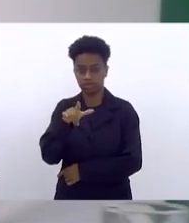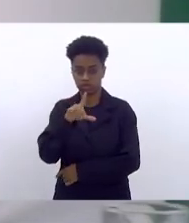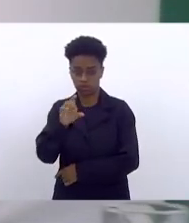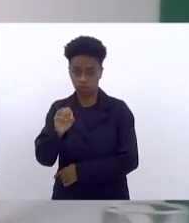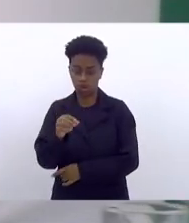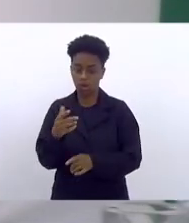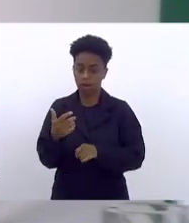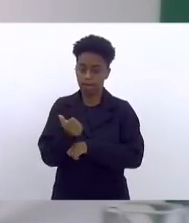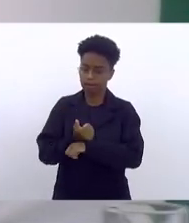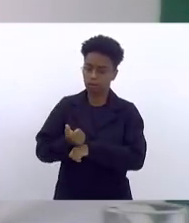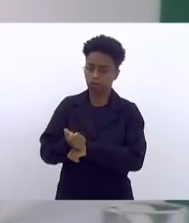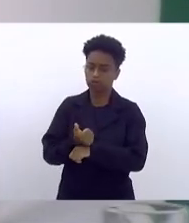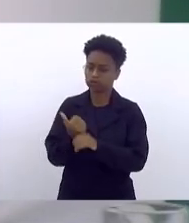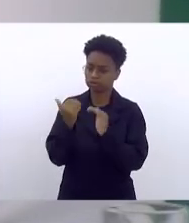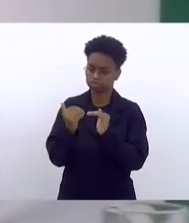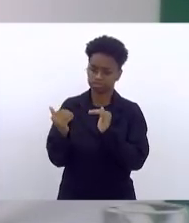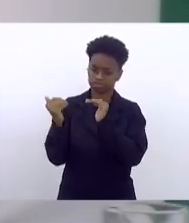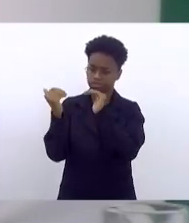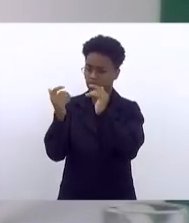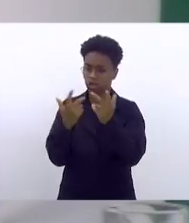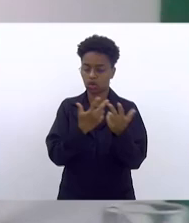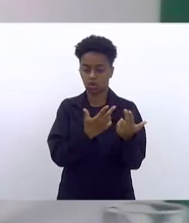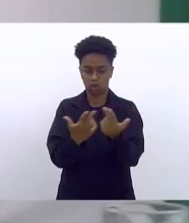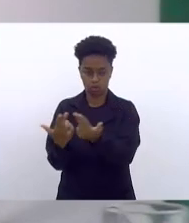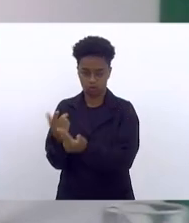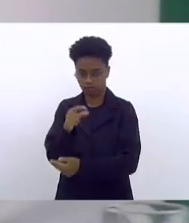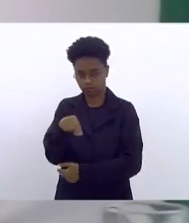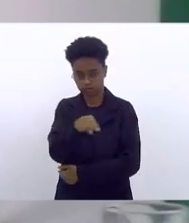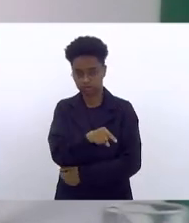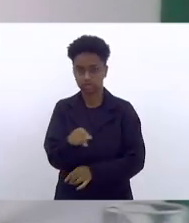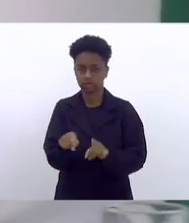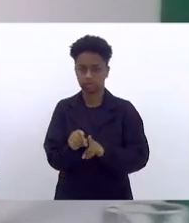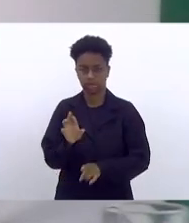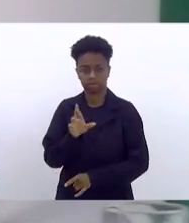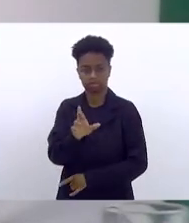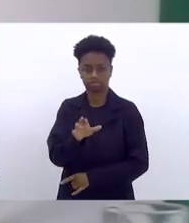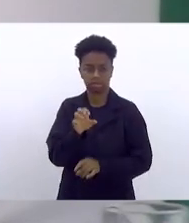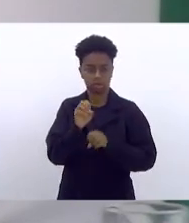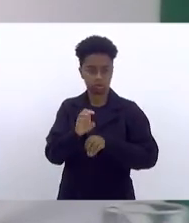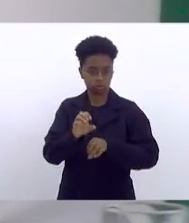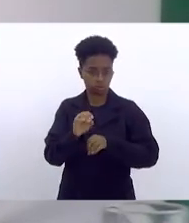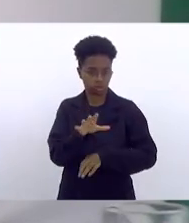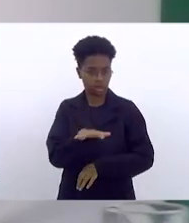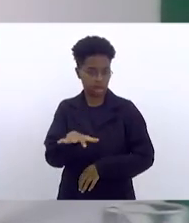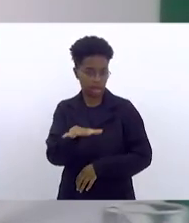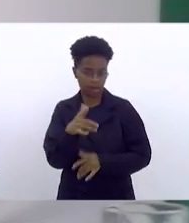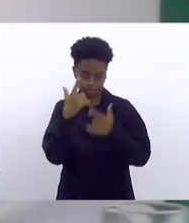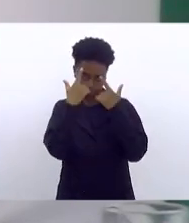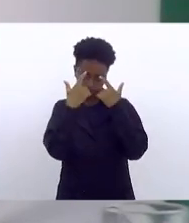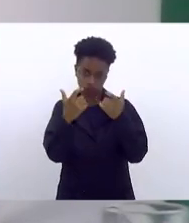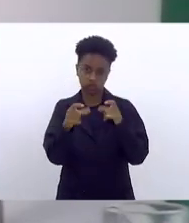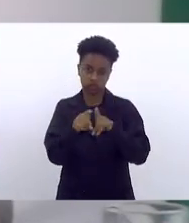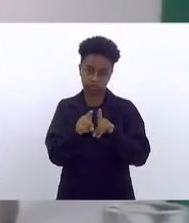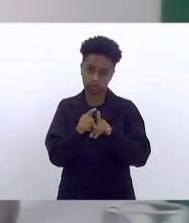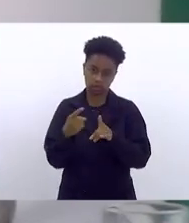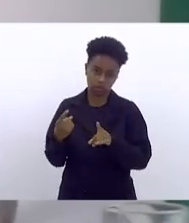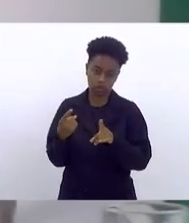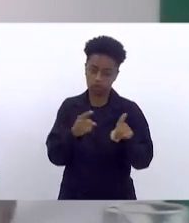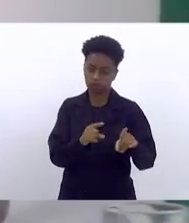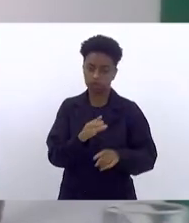tão altura quanto vocês que estão aqui representando a educação as áreas da violência também a criança